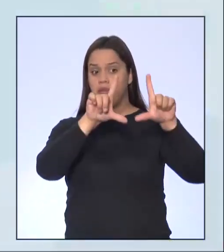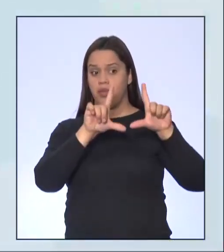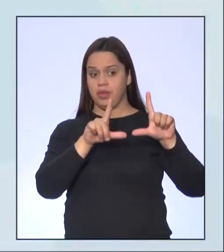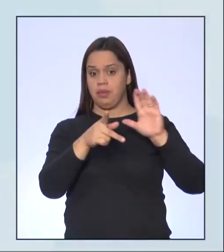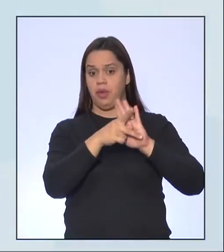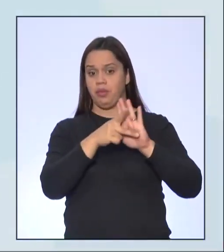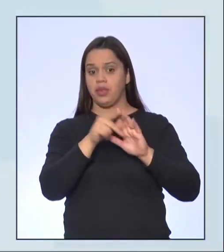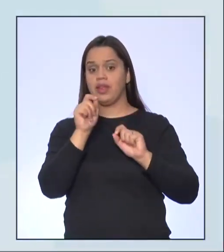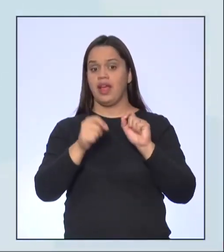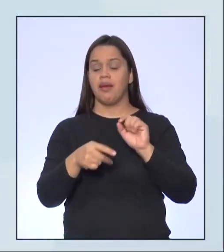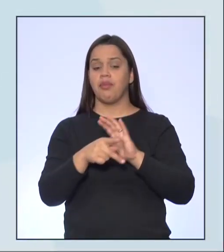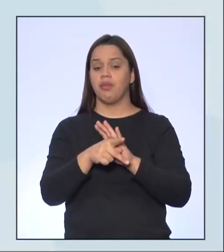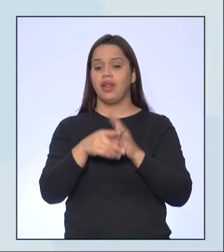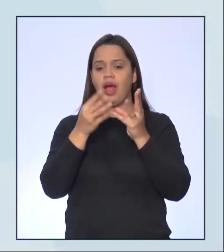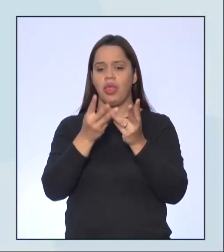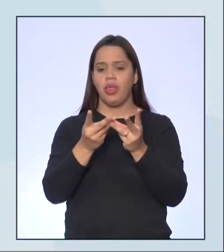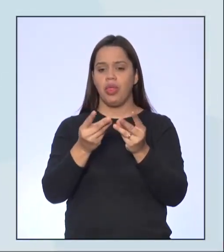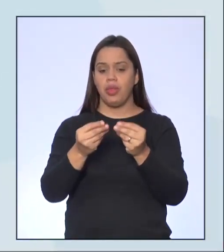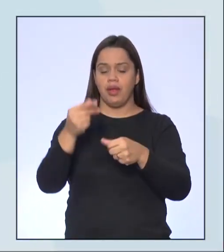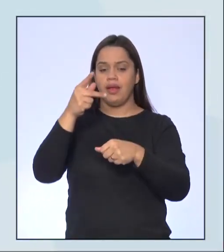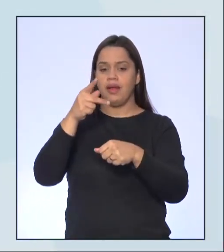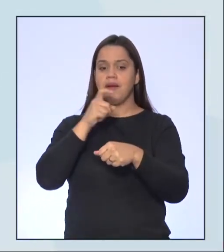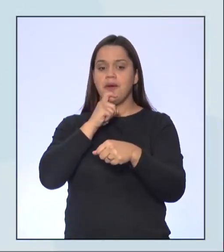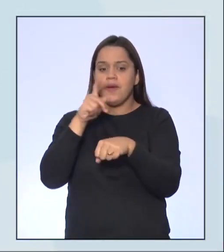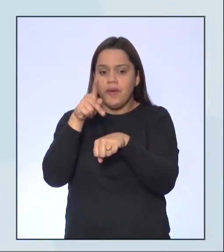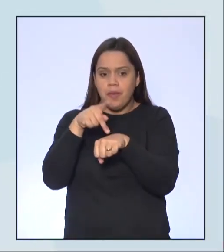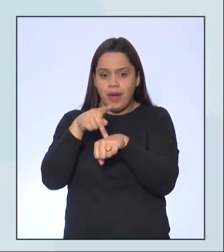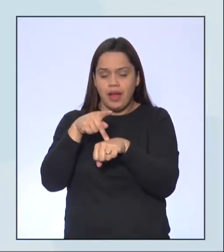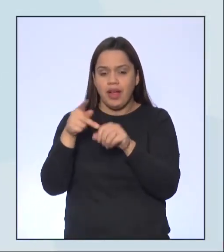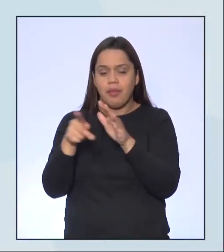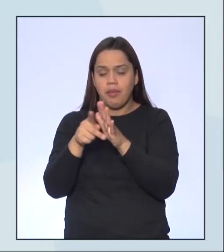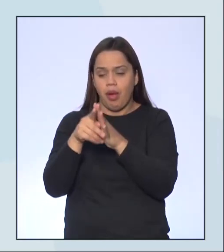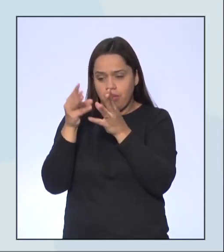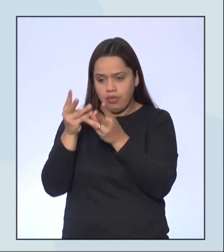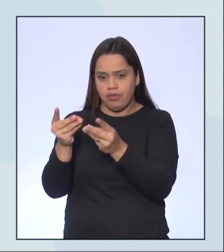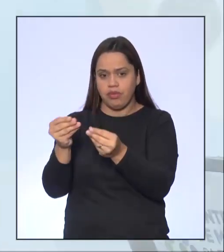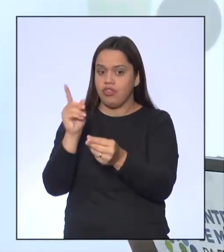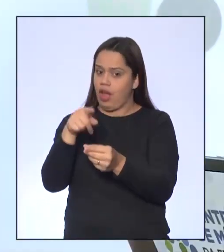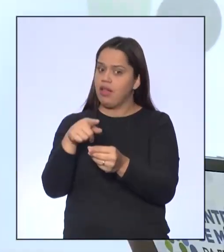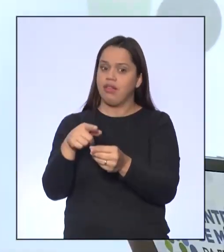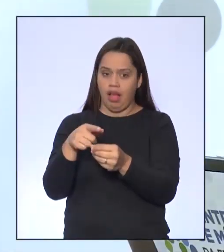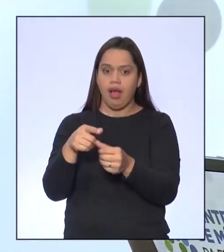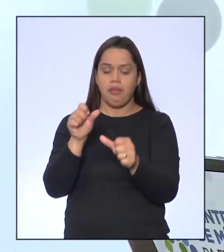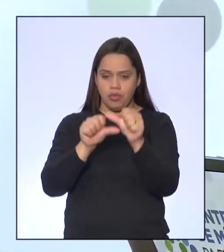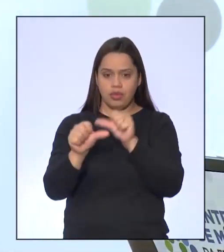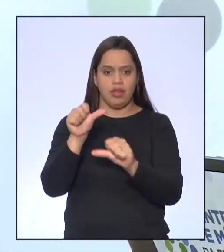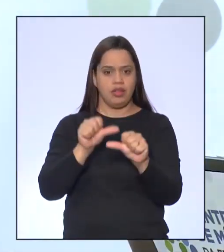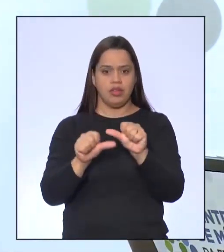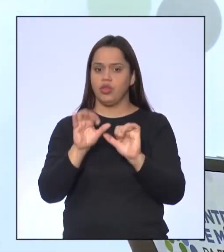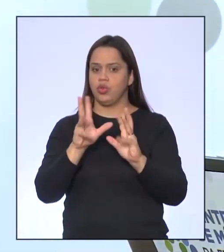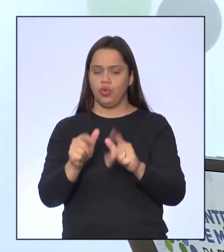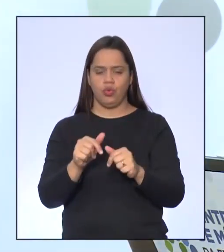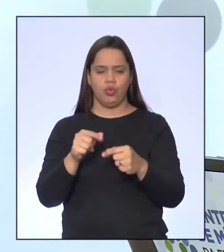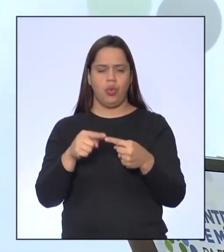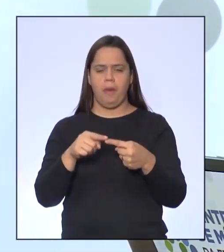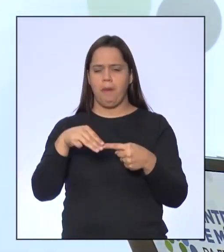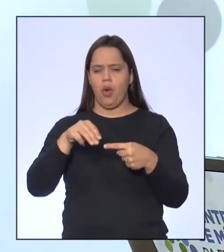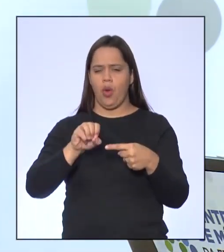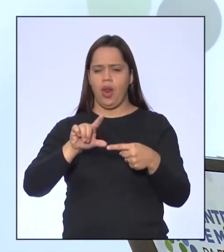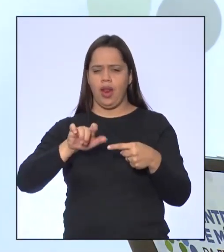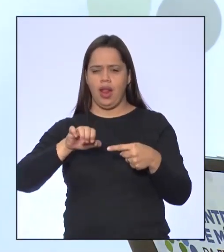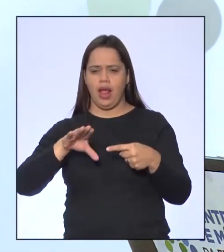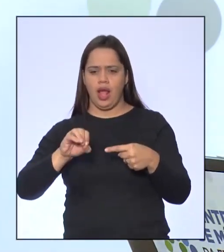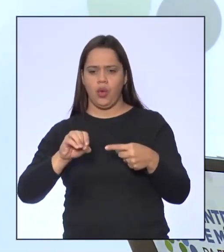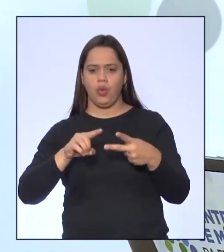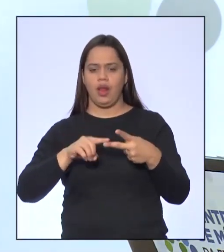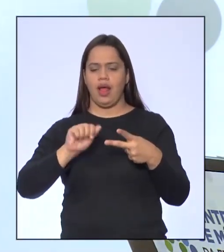derretendo, né? Então, eu tenho lá, ele já está sofrendo uma mudança, né? As moléculas, os átomos que estão ali, já